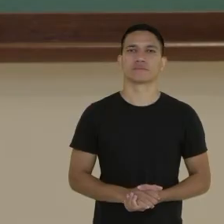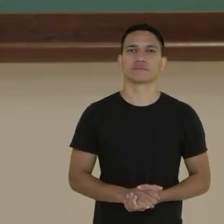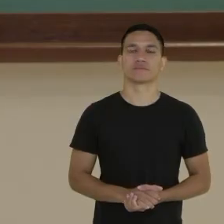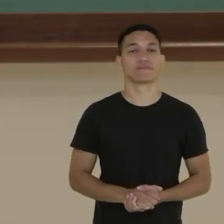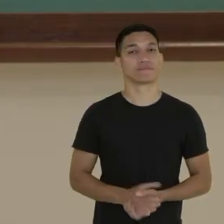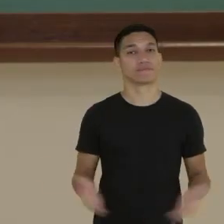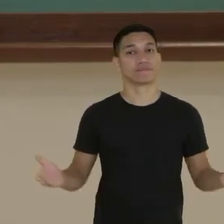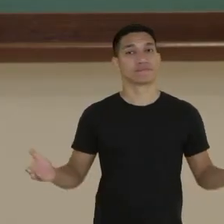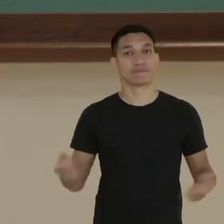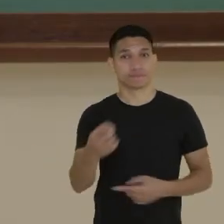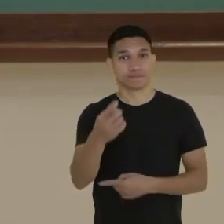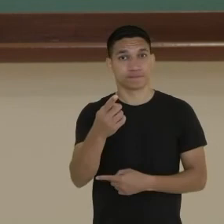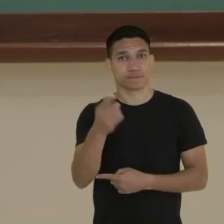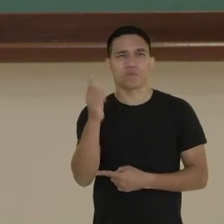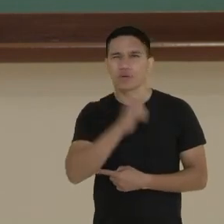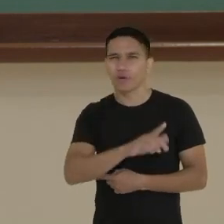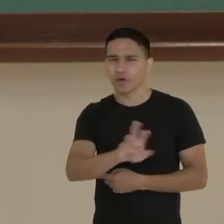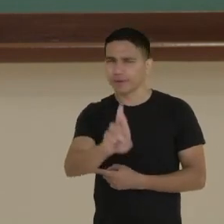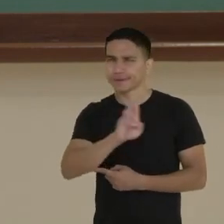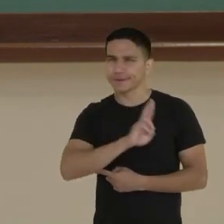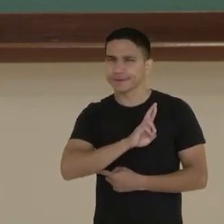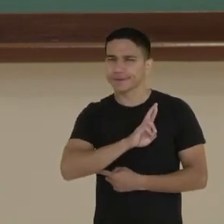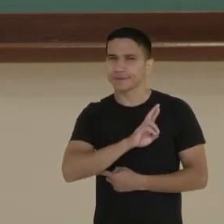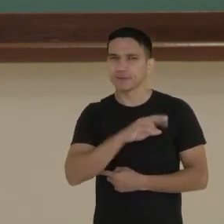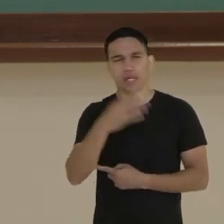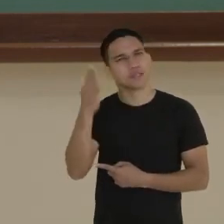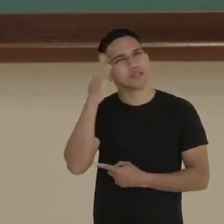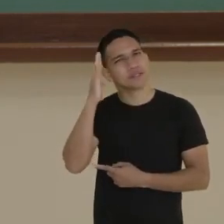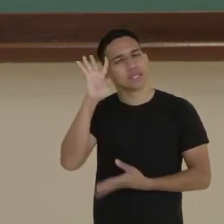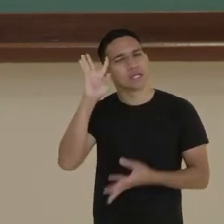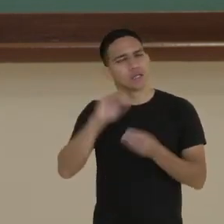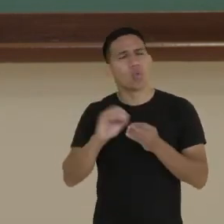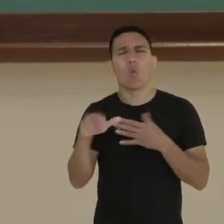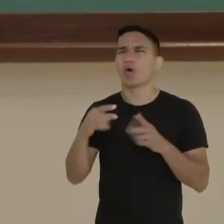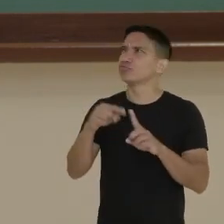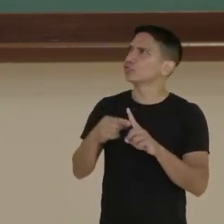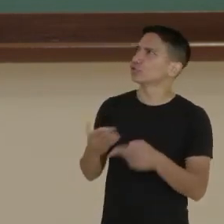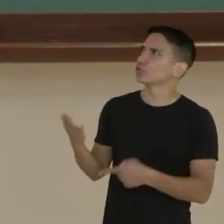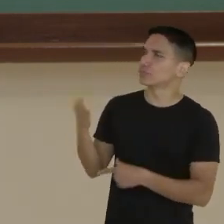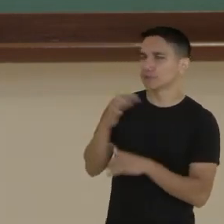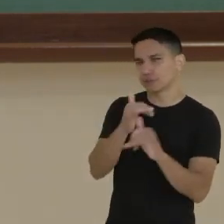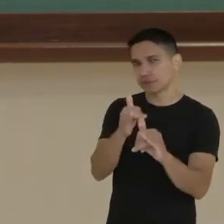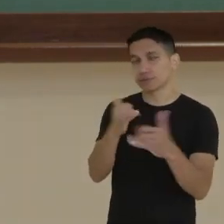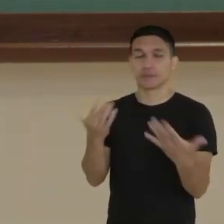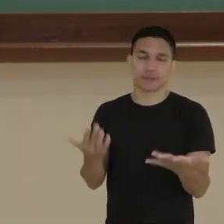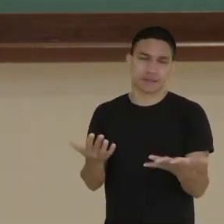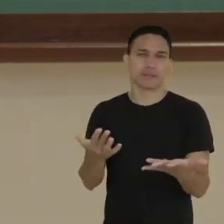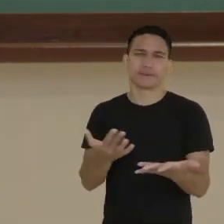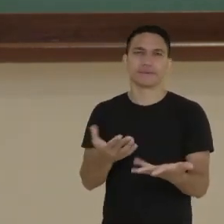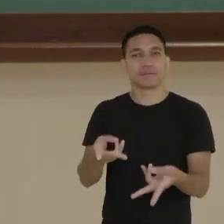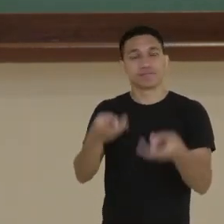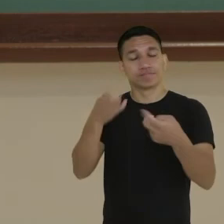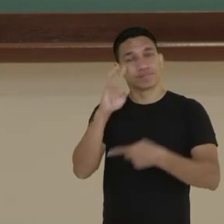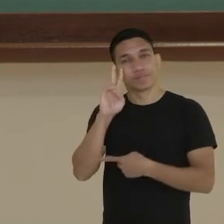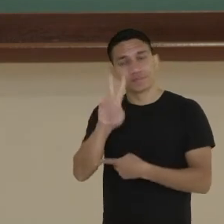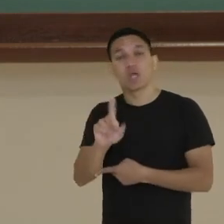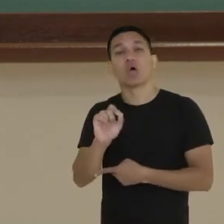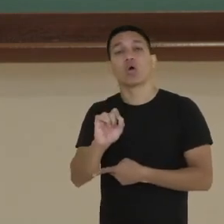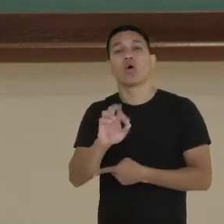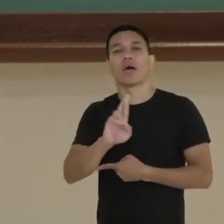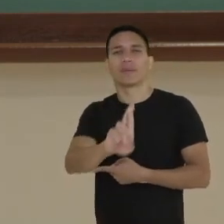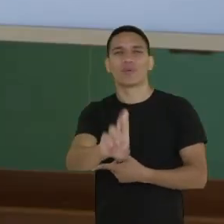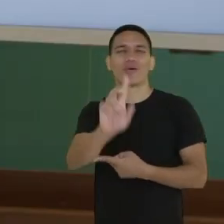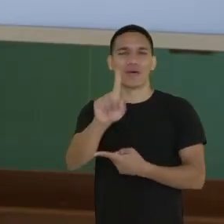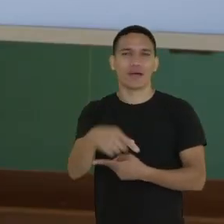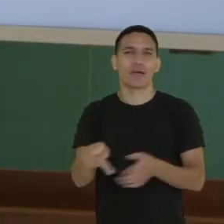E aí, galerinha? Conseguiram entender qual é o tipo de energia? Cara, resposta para vocês é a